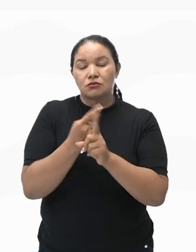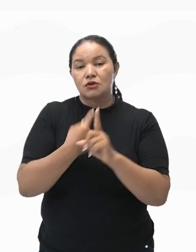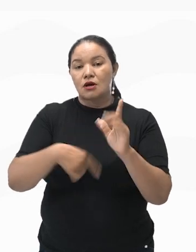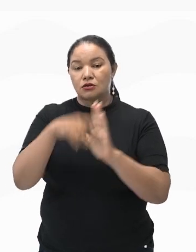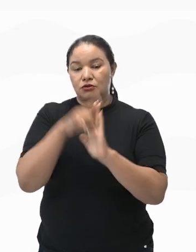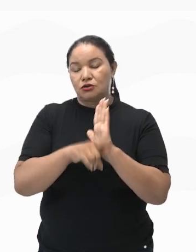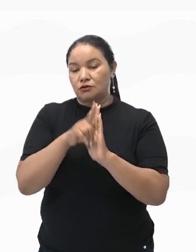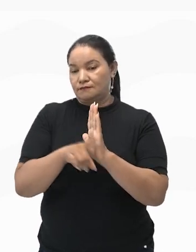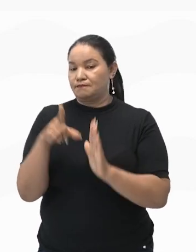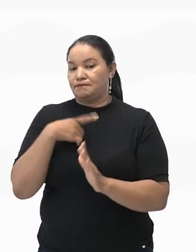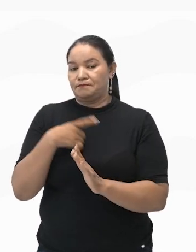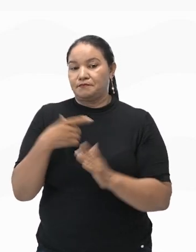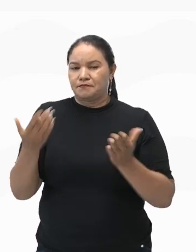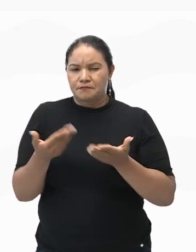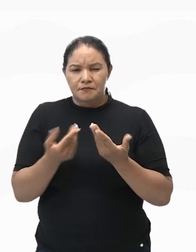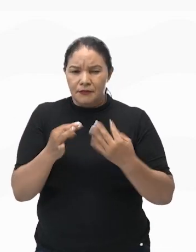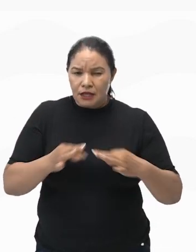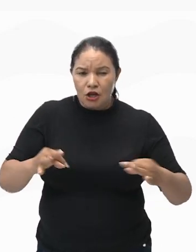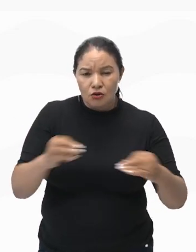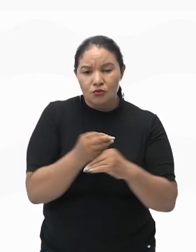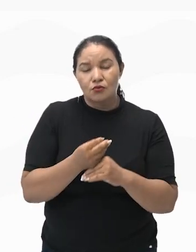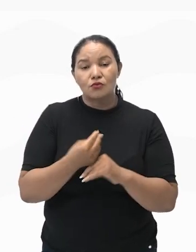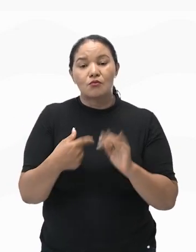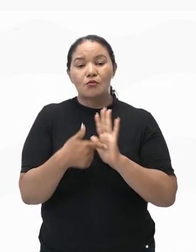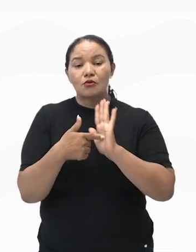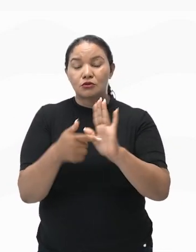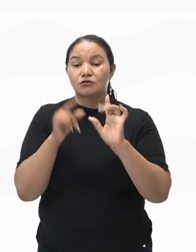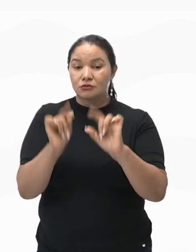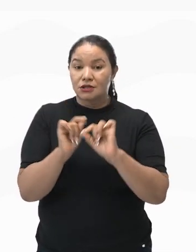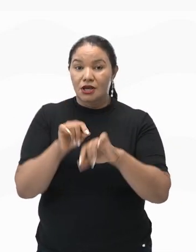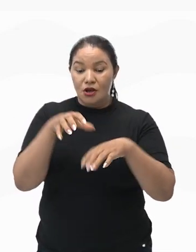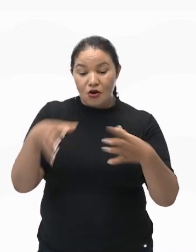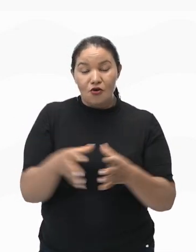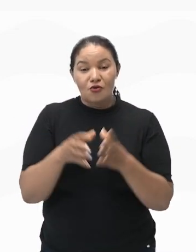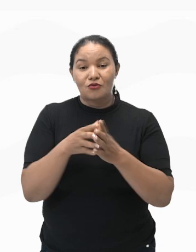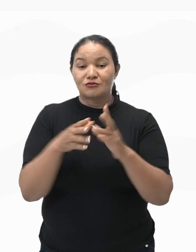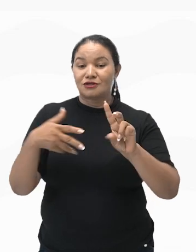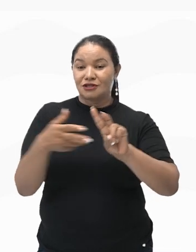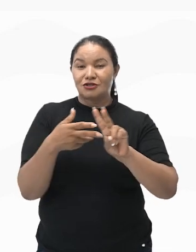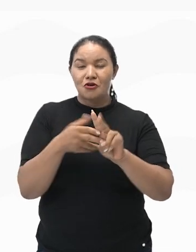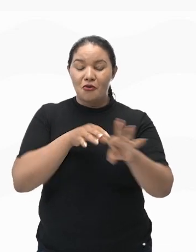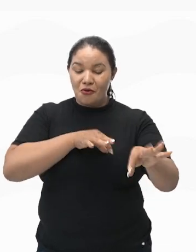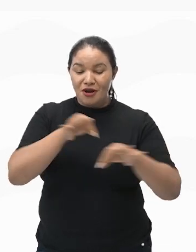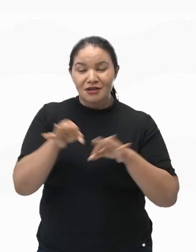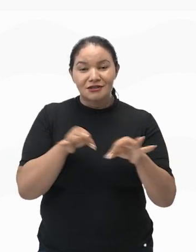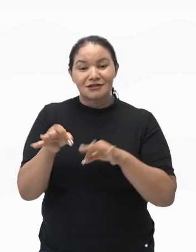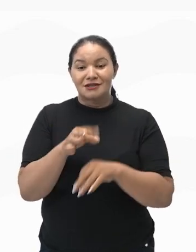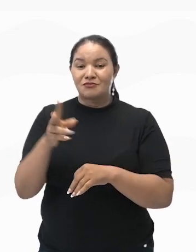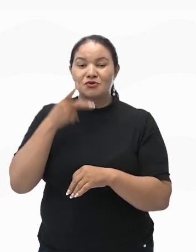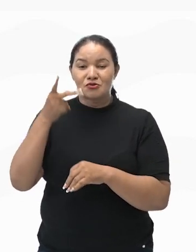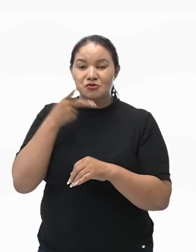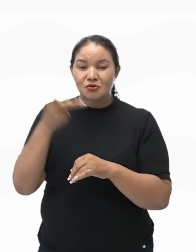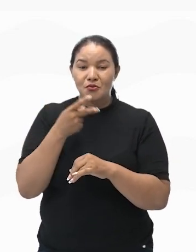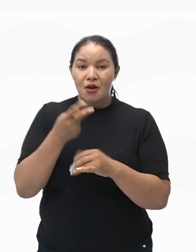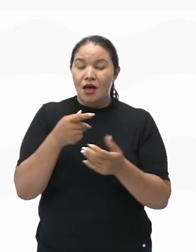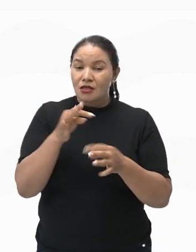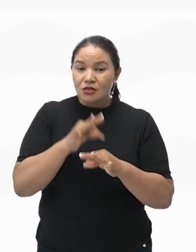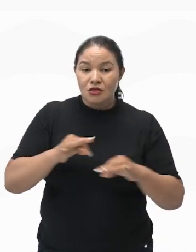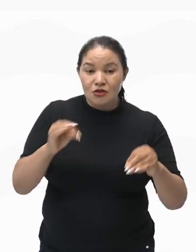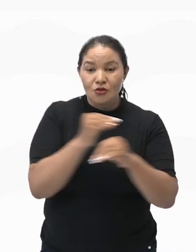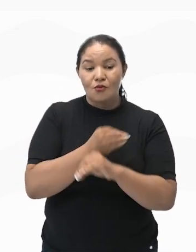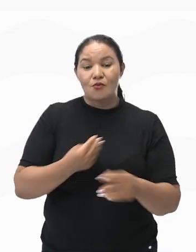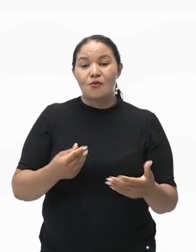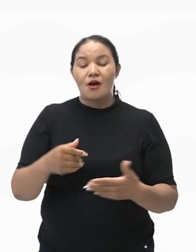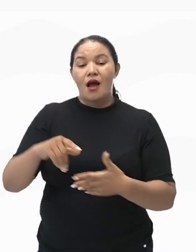E tudo isso se dá porque os indígenas eles se organizaram politicamente. Por toda a América Latina